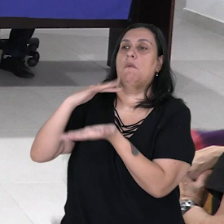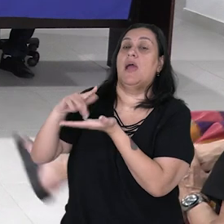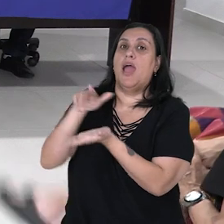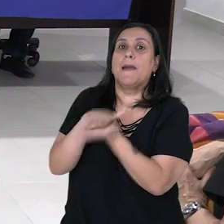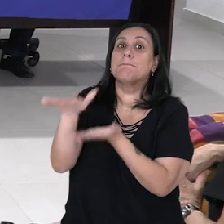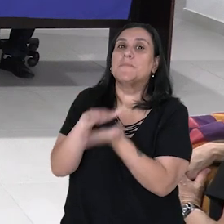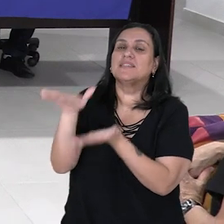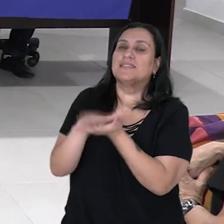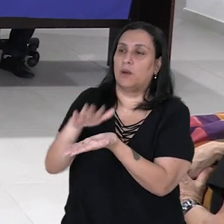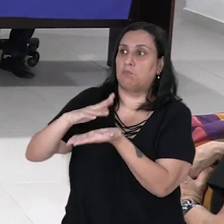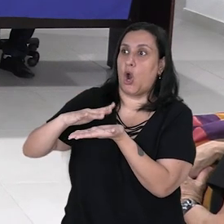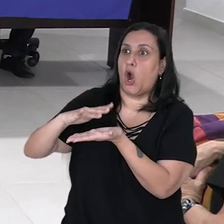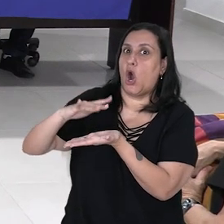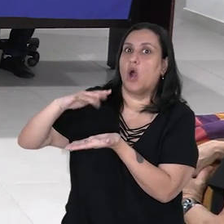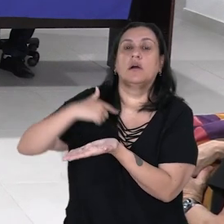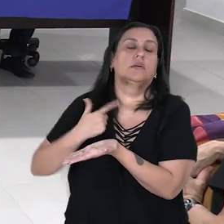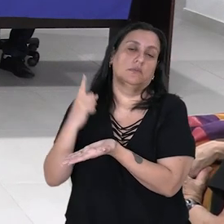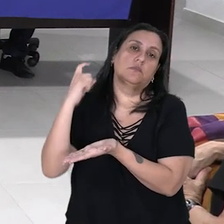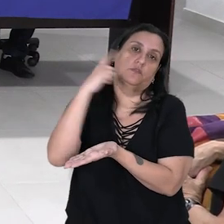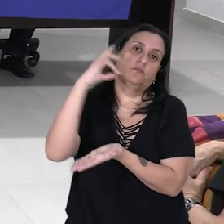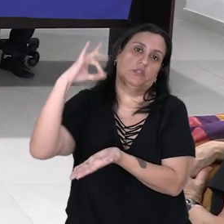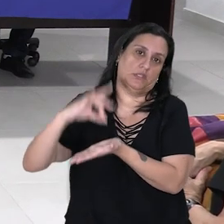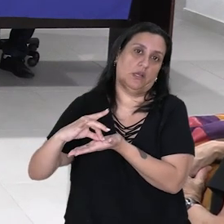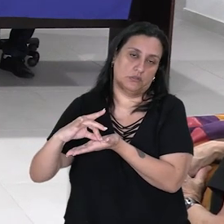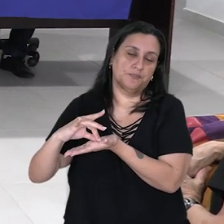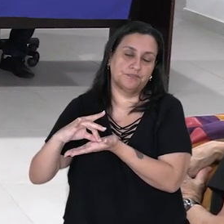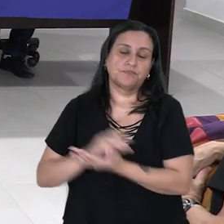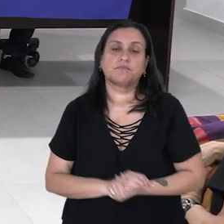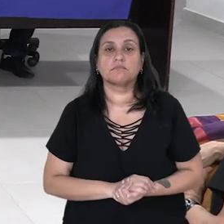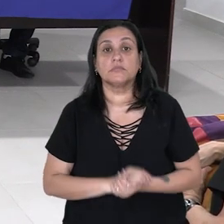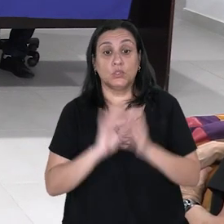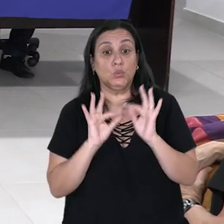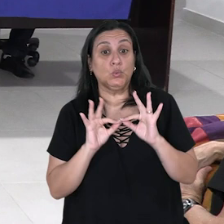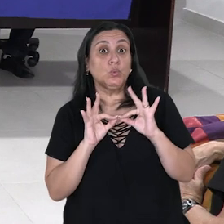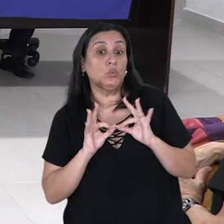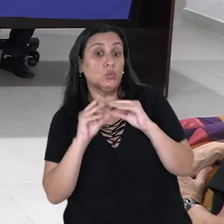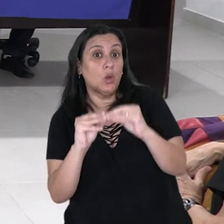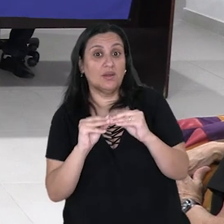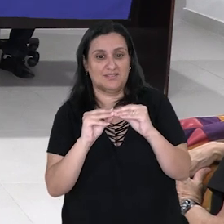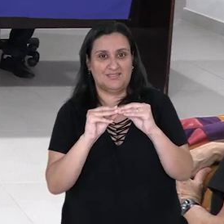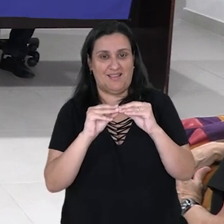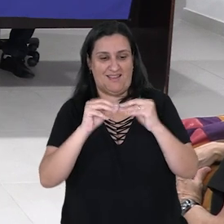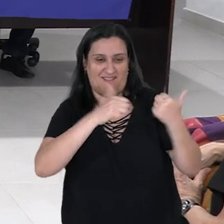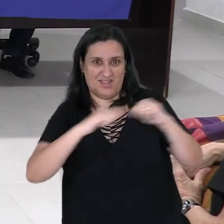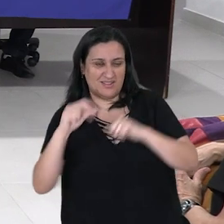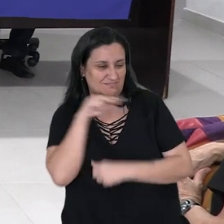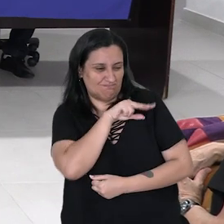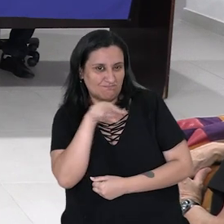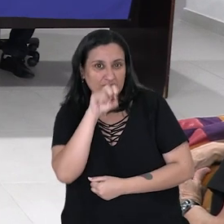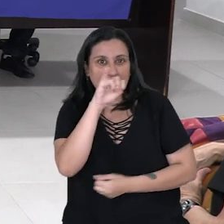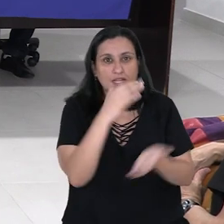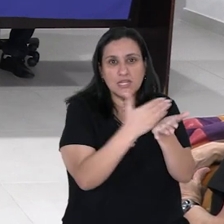impressão grande, não tem como não ser. Então, toda essa avaliação, a gente tem que ler